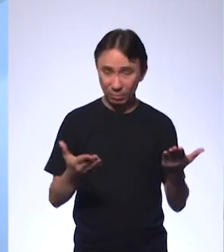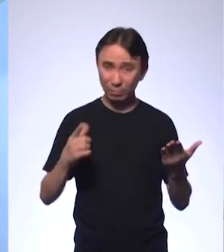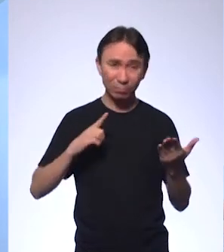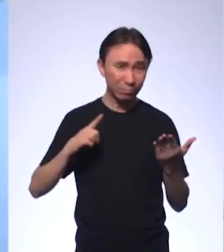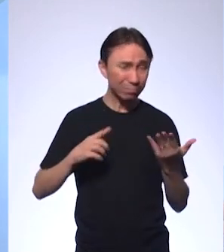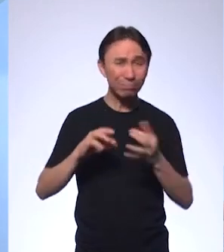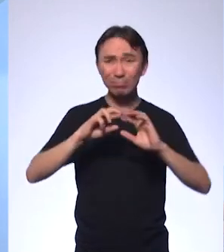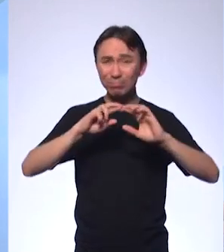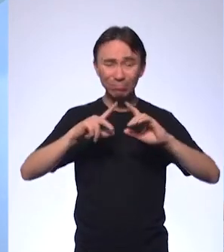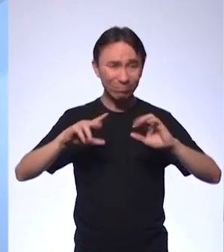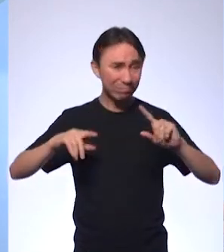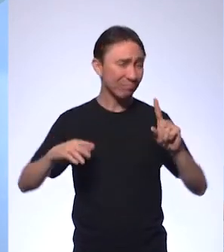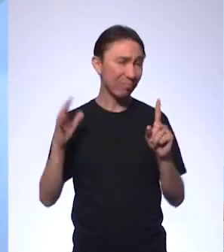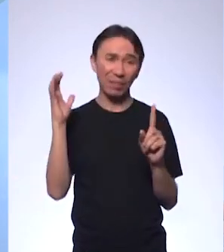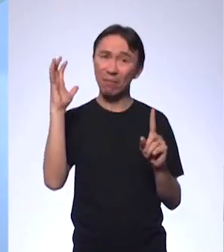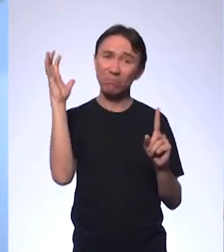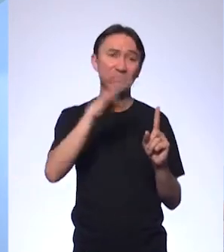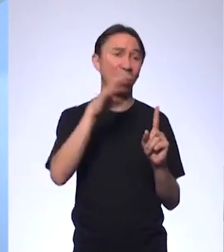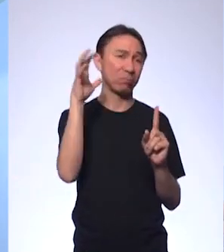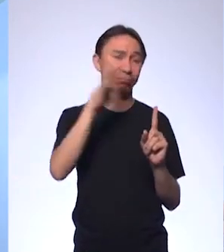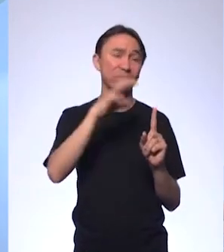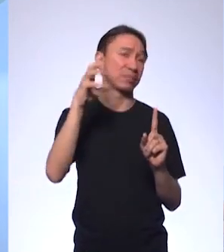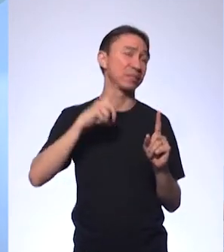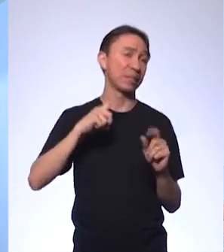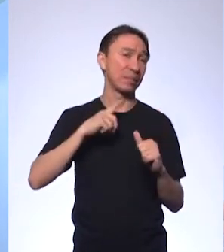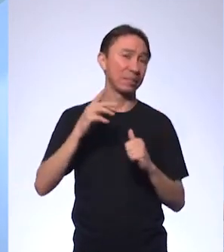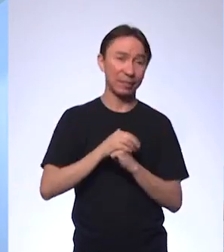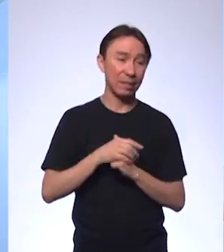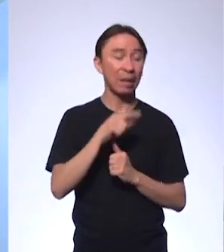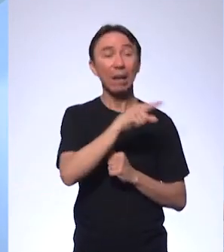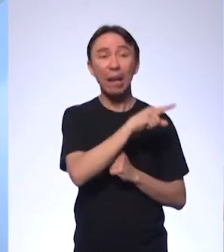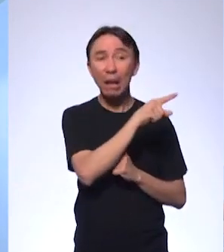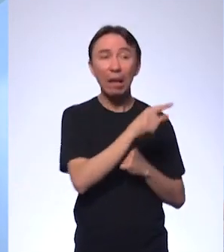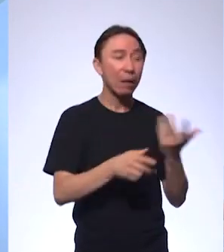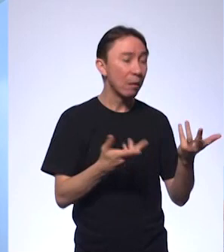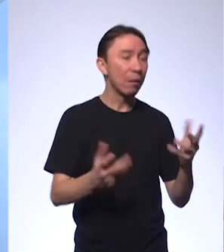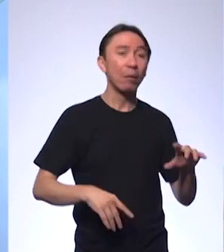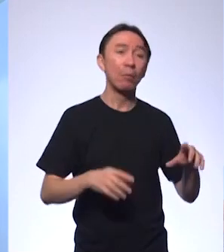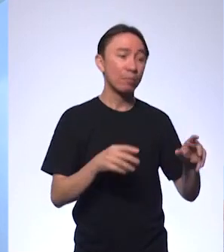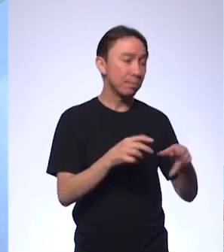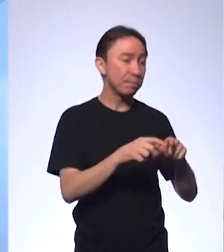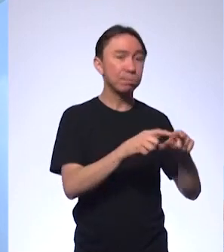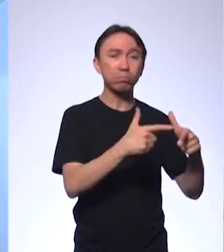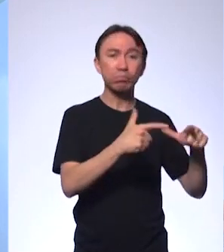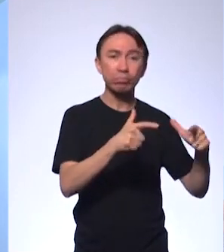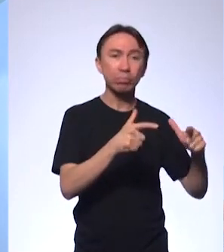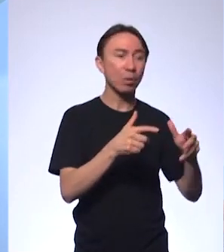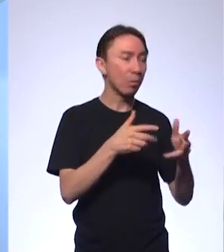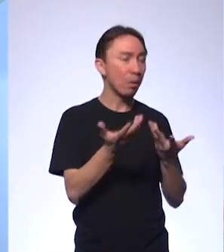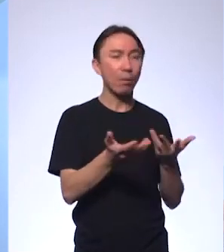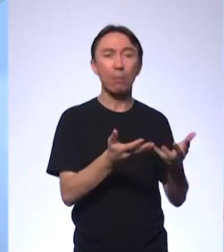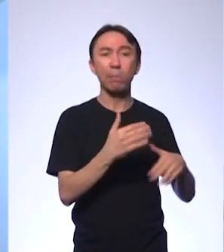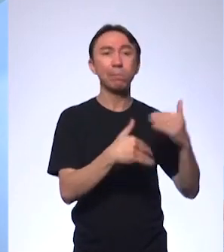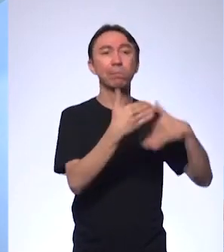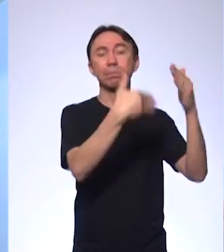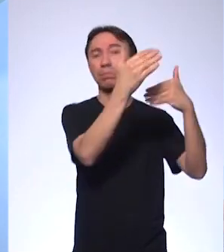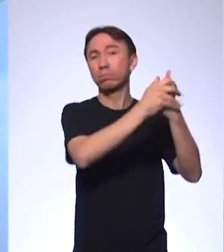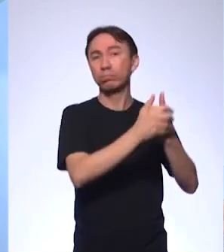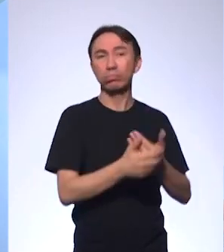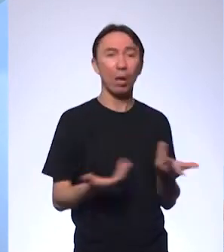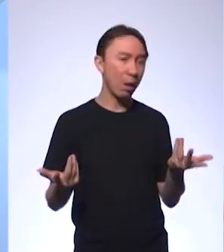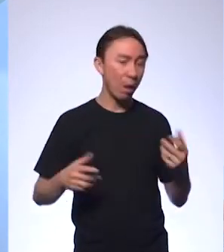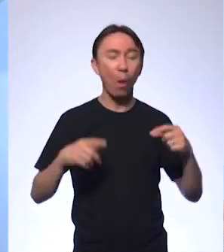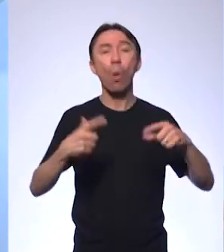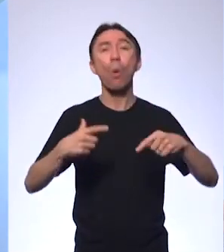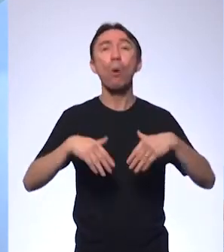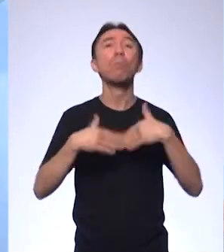influenciar aí em como essa comunidade ela se desenvolve em determinada região. Né? Então, quando a gente fala em ecossistema, a